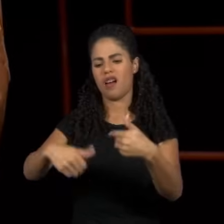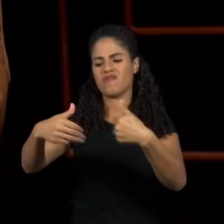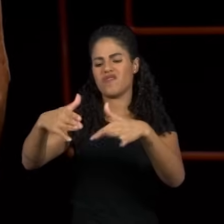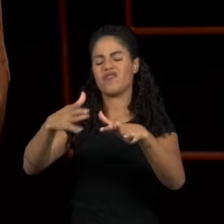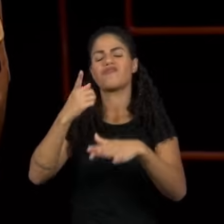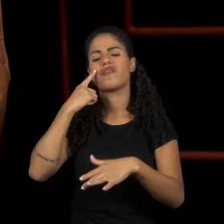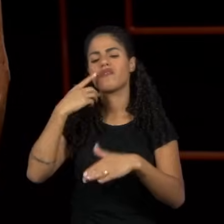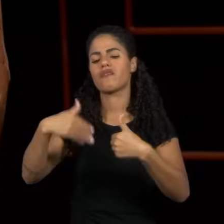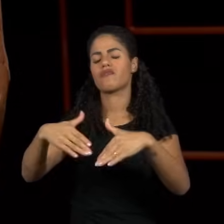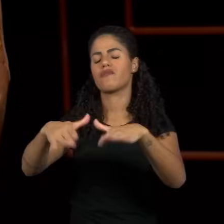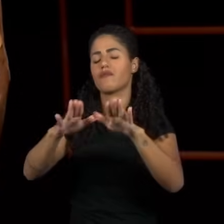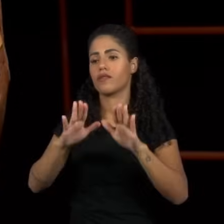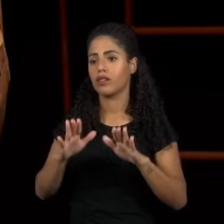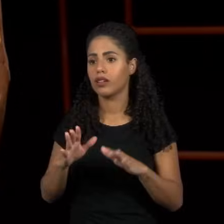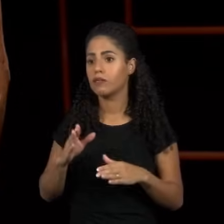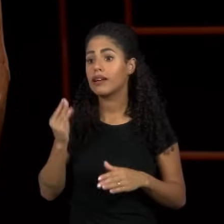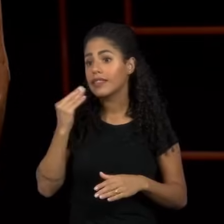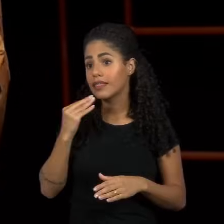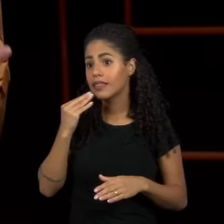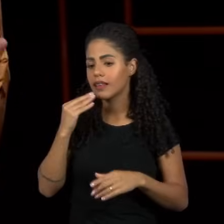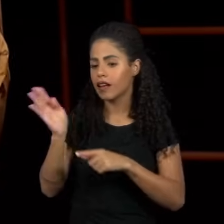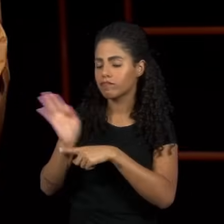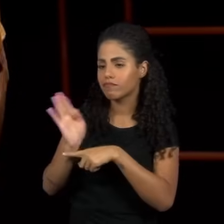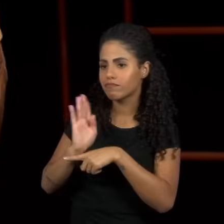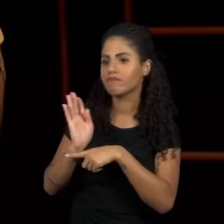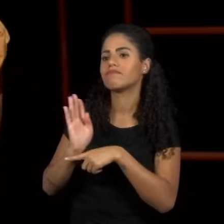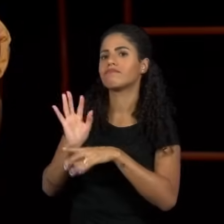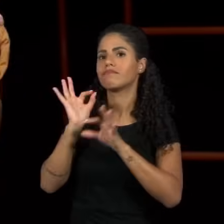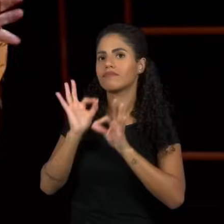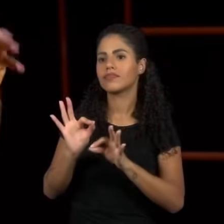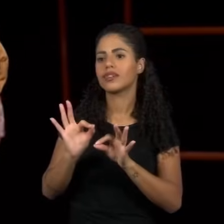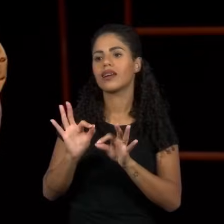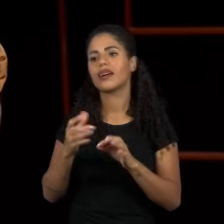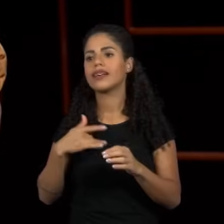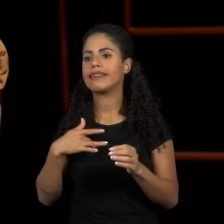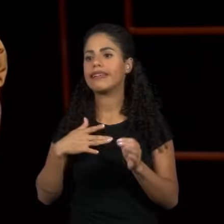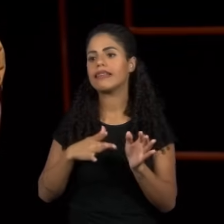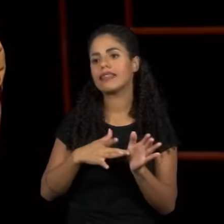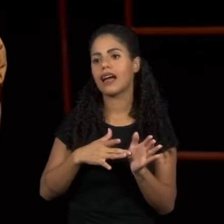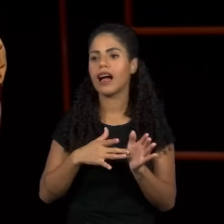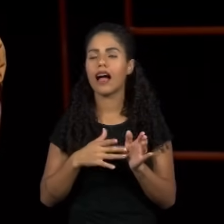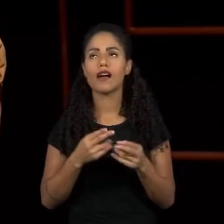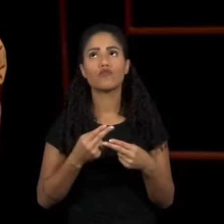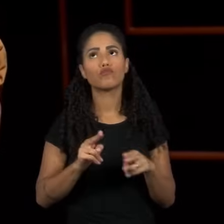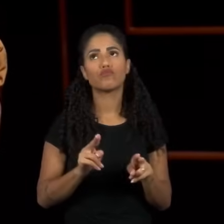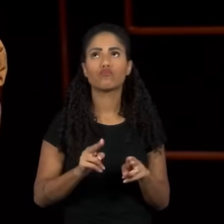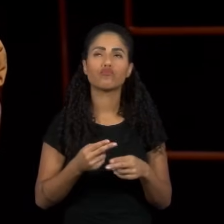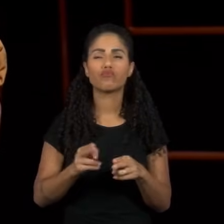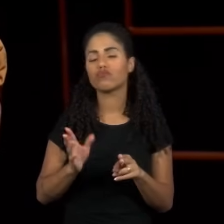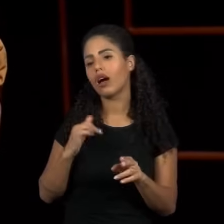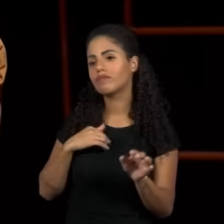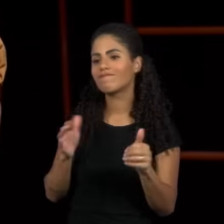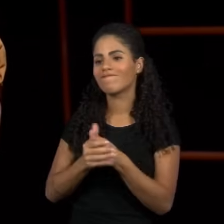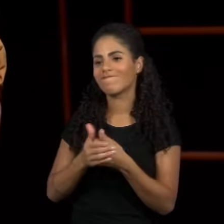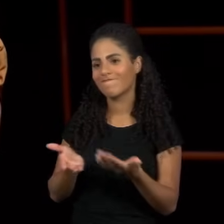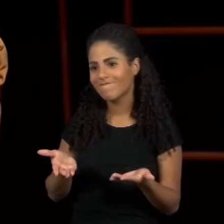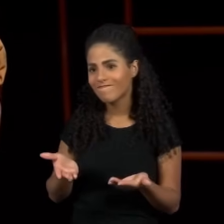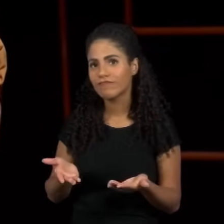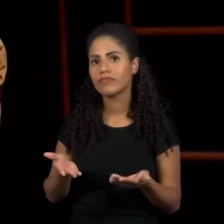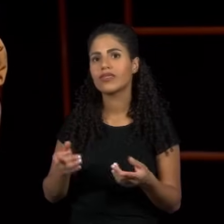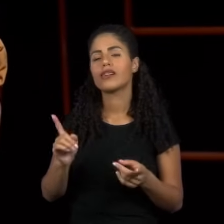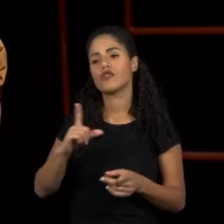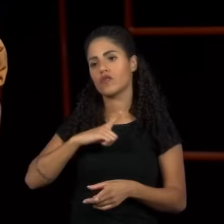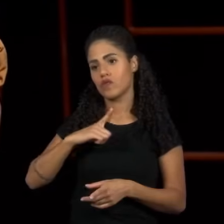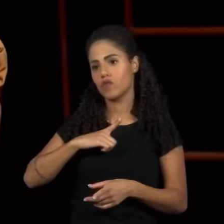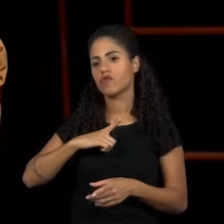poder realizar o filme e disfarçadamente. Então daí surgiu a pornochanchada. Que tinha